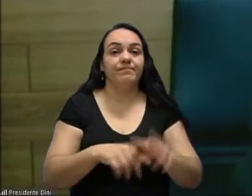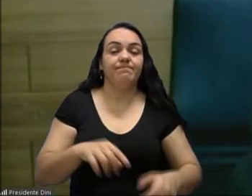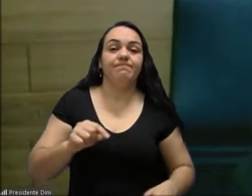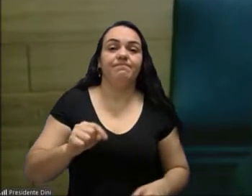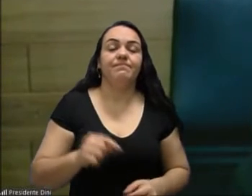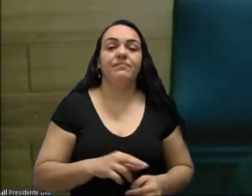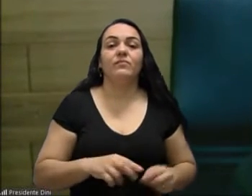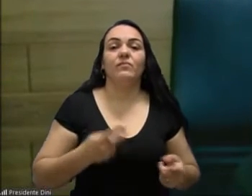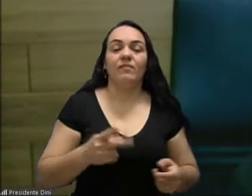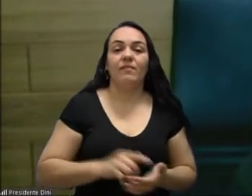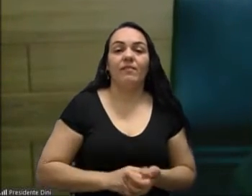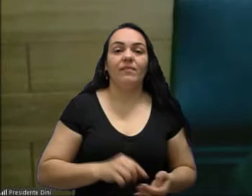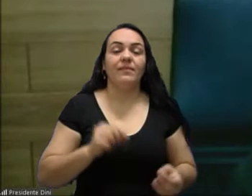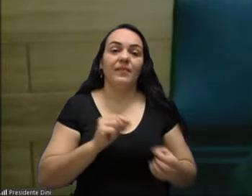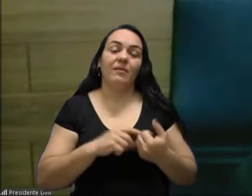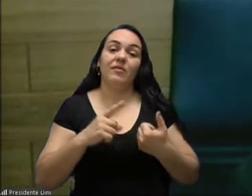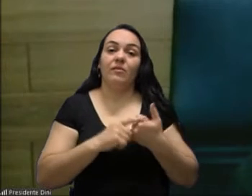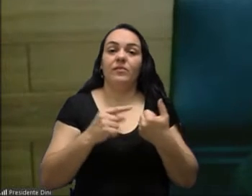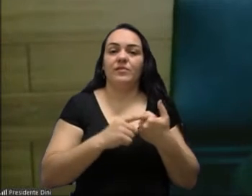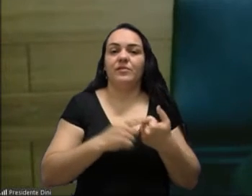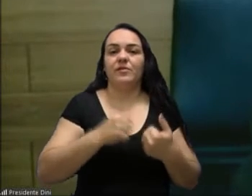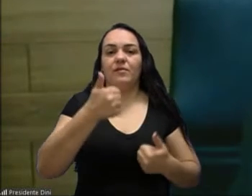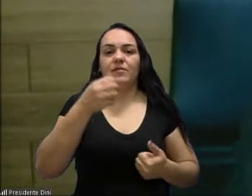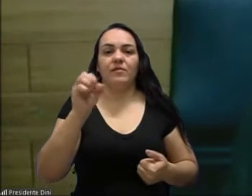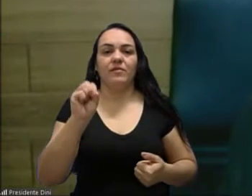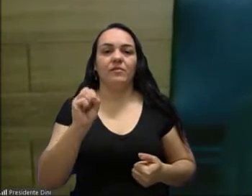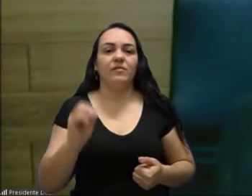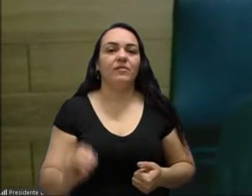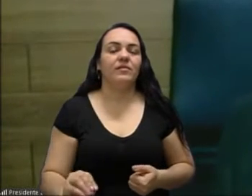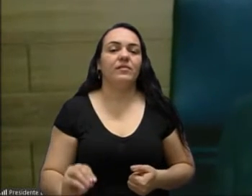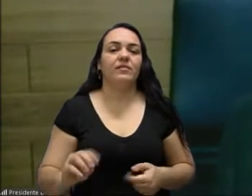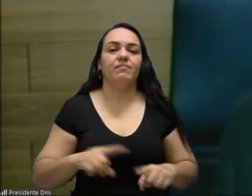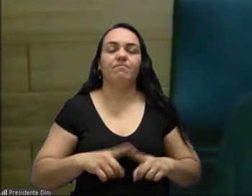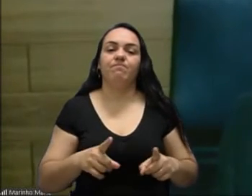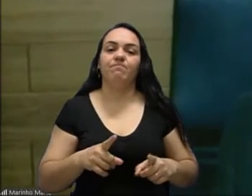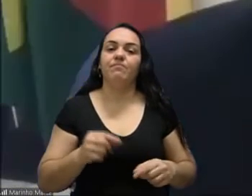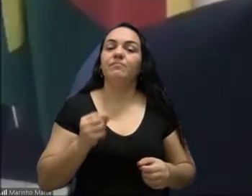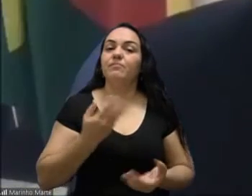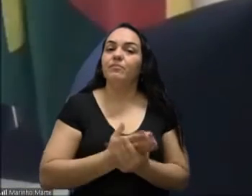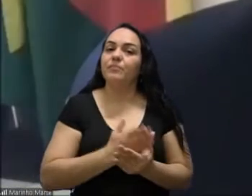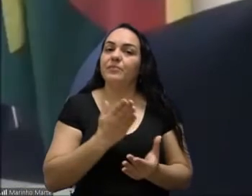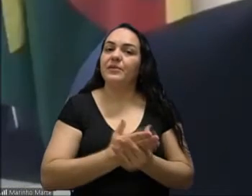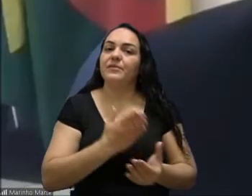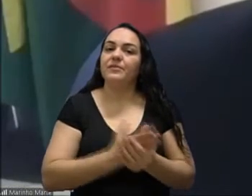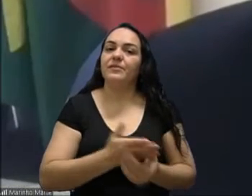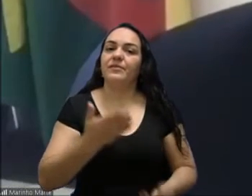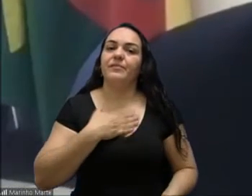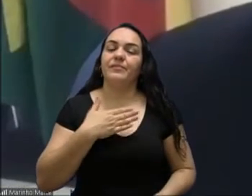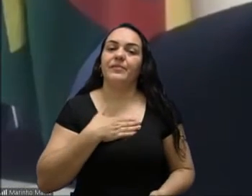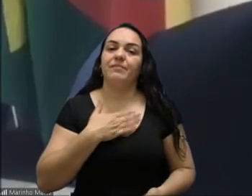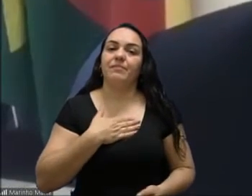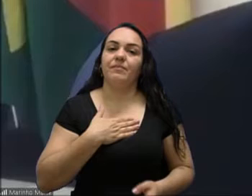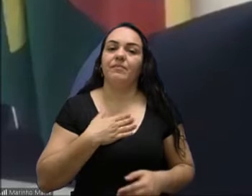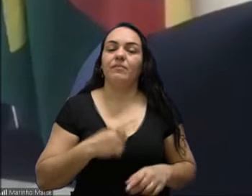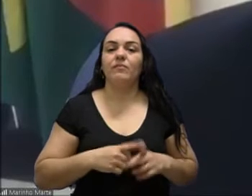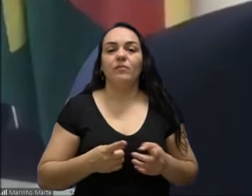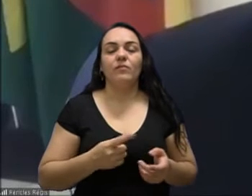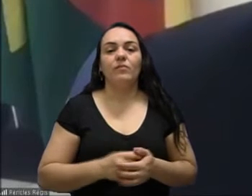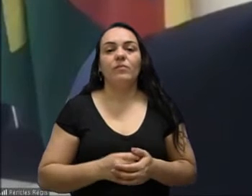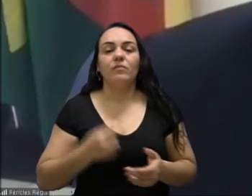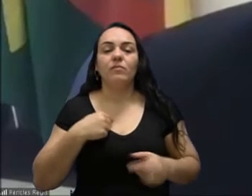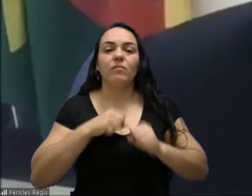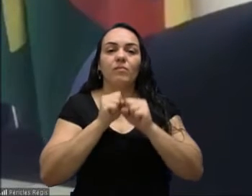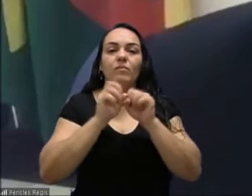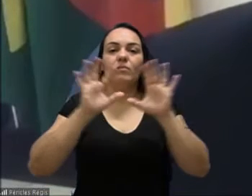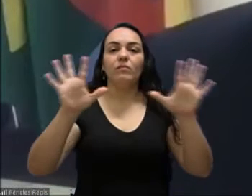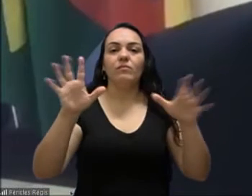não aplicar o 180 vai vir mais uma açãozinha dele pra cima de mim o presidente então eu que você está falando presidente deixa claro